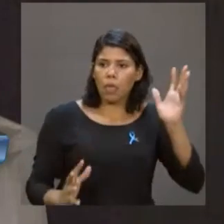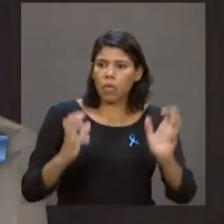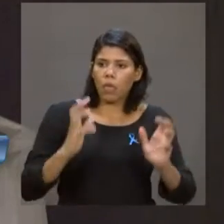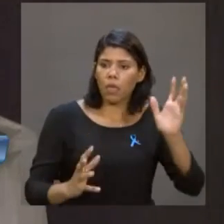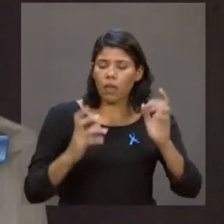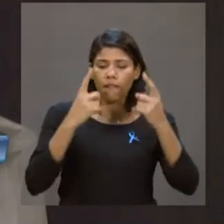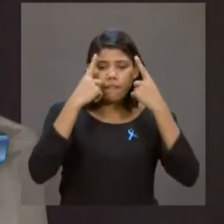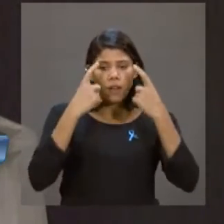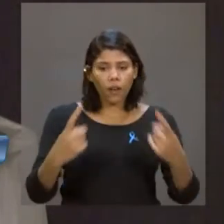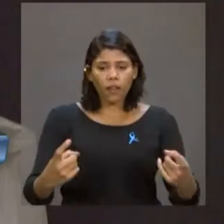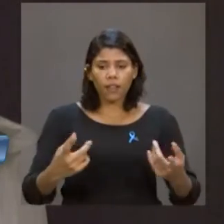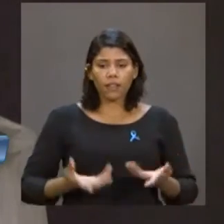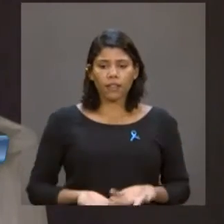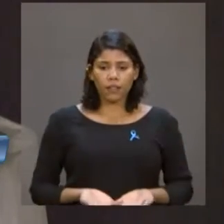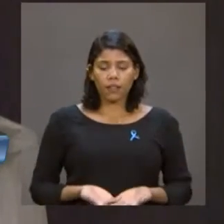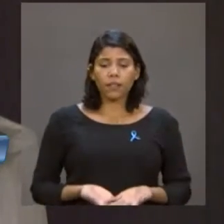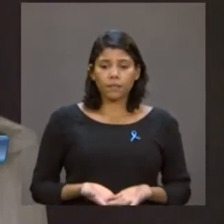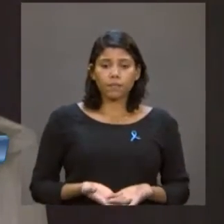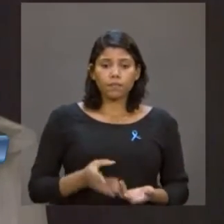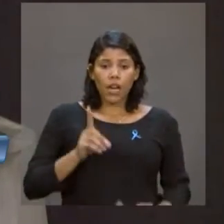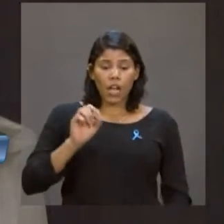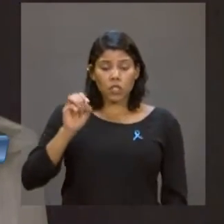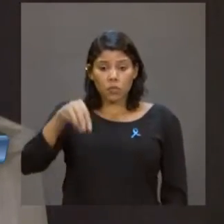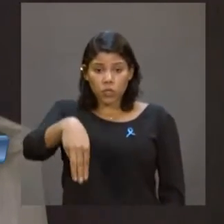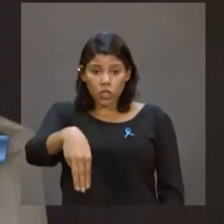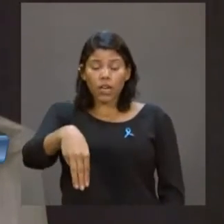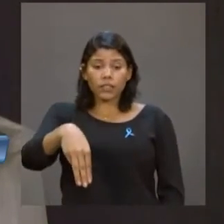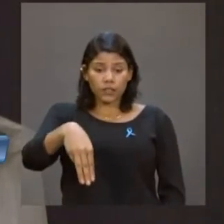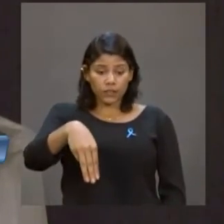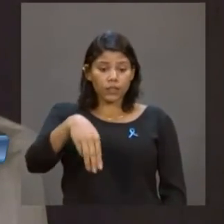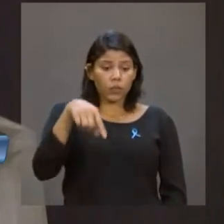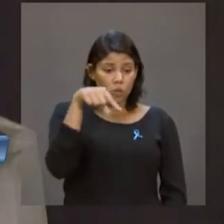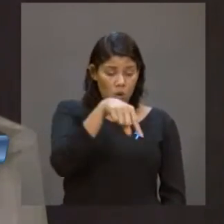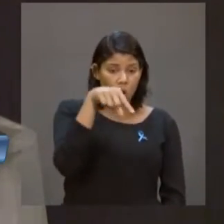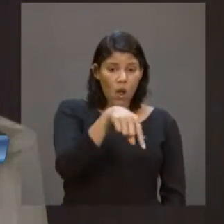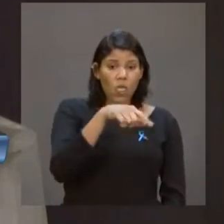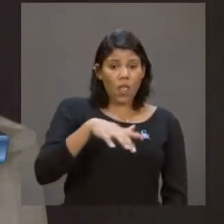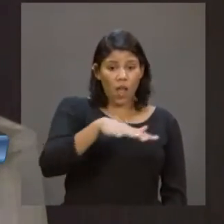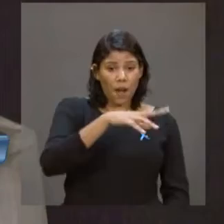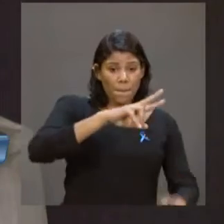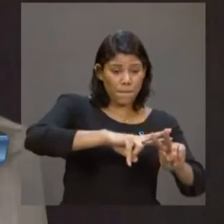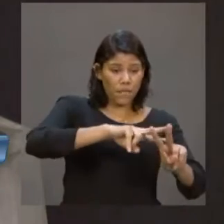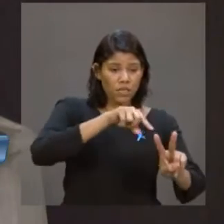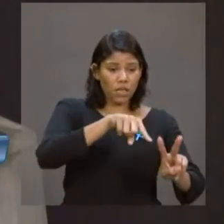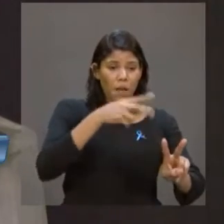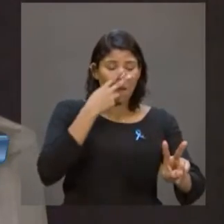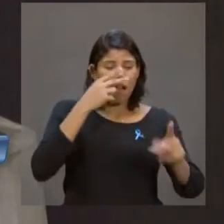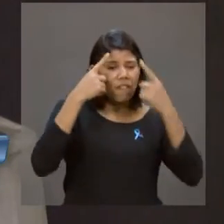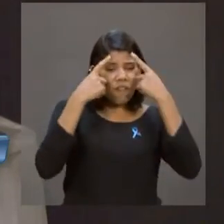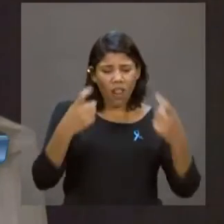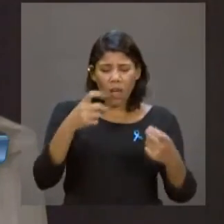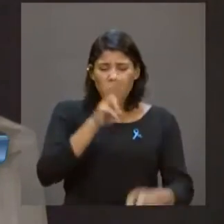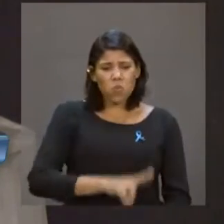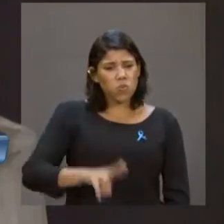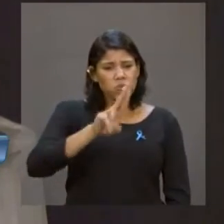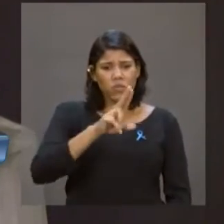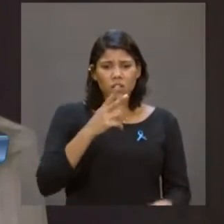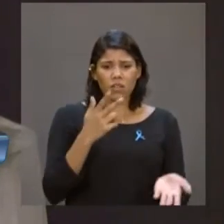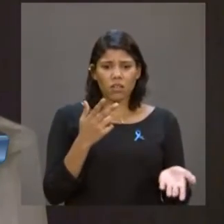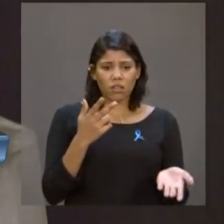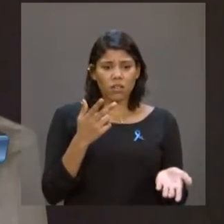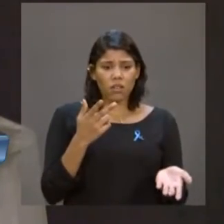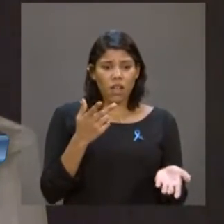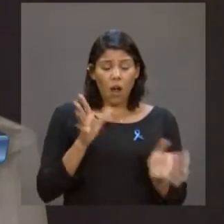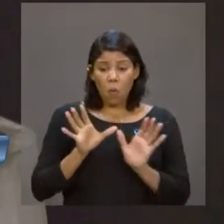violenta. O regime de administração violenta do Estado, ele amplia a violência do lado de